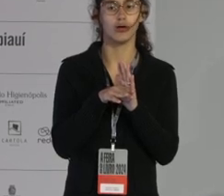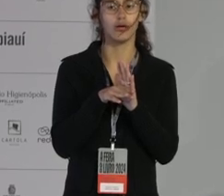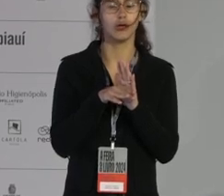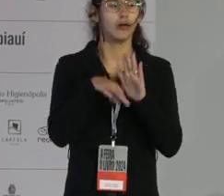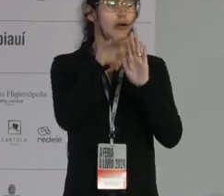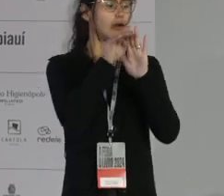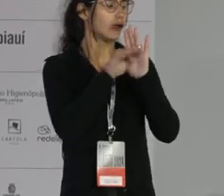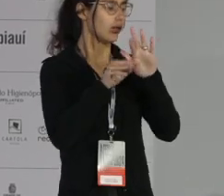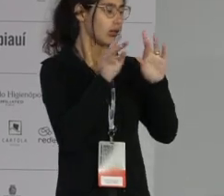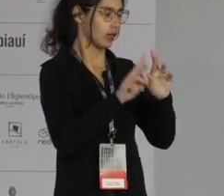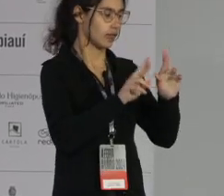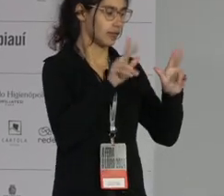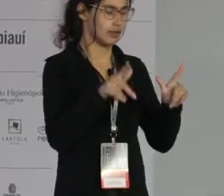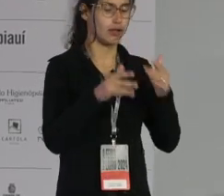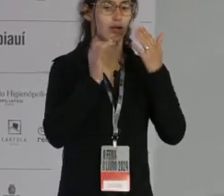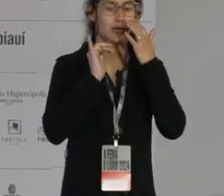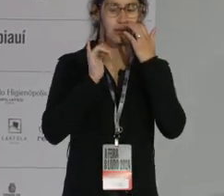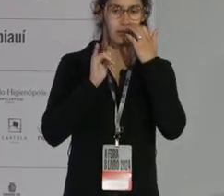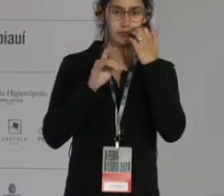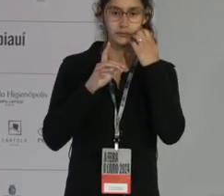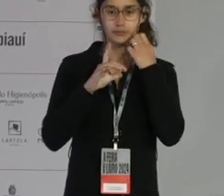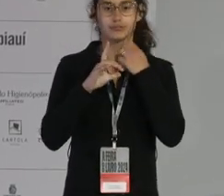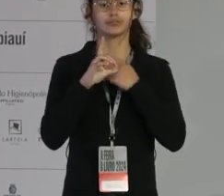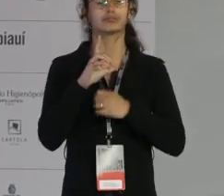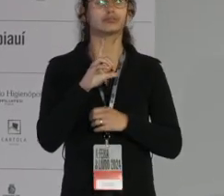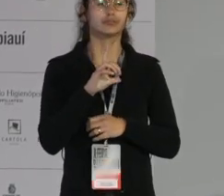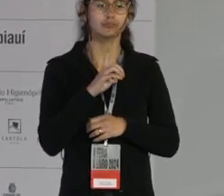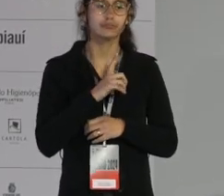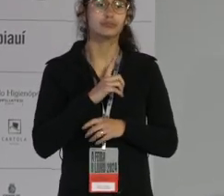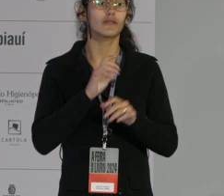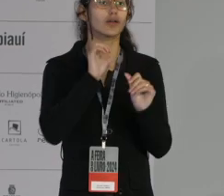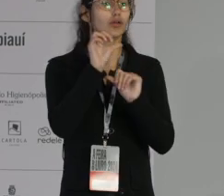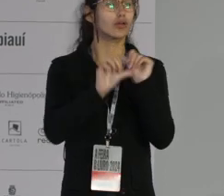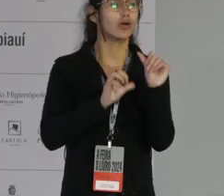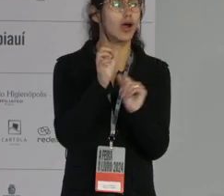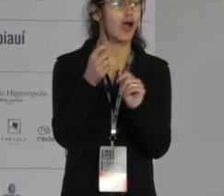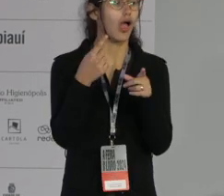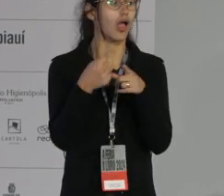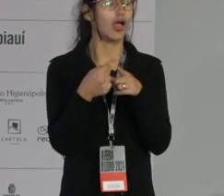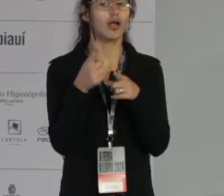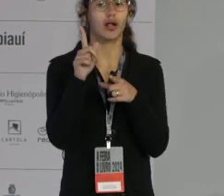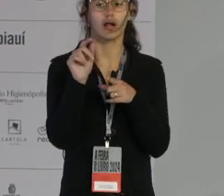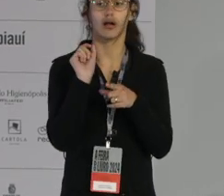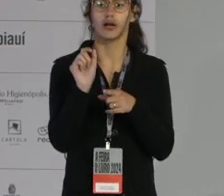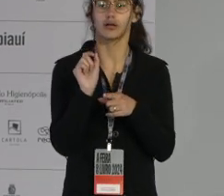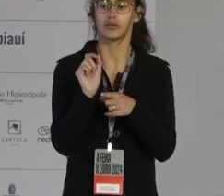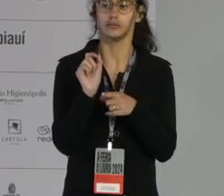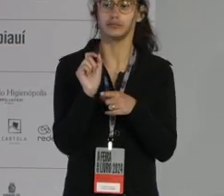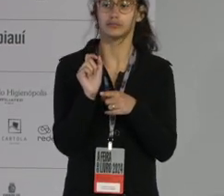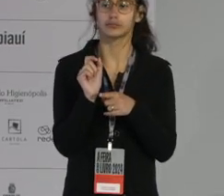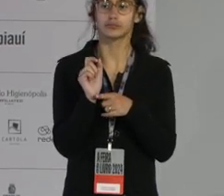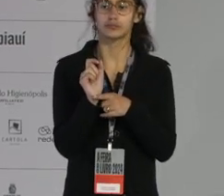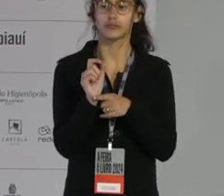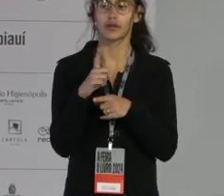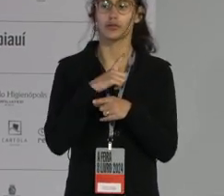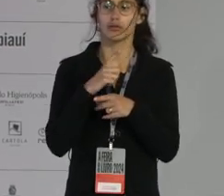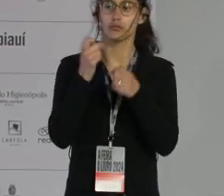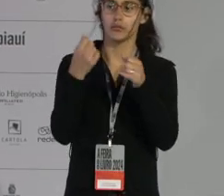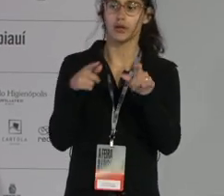ordem diferente dos contos que tinham mudou porque e assim acho que porque também eu tinha